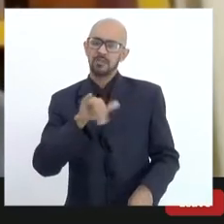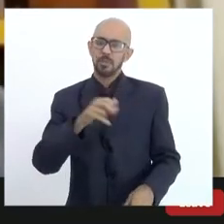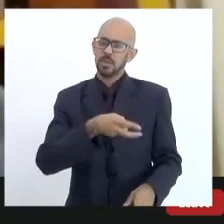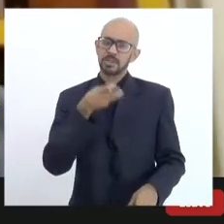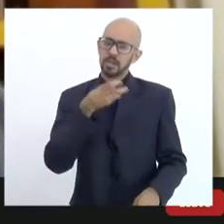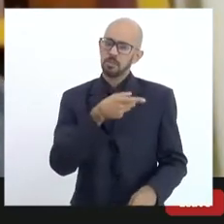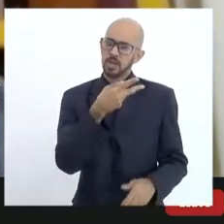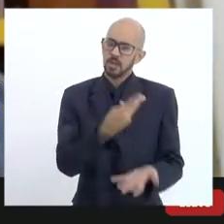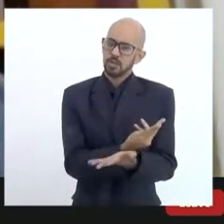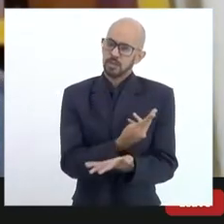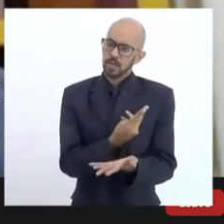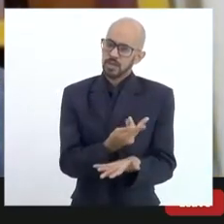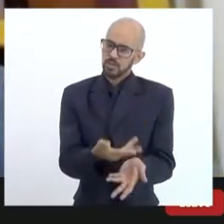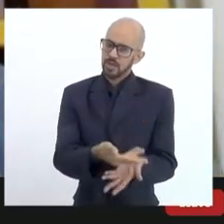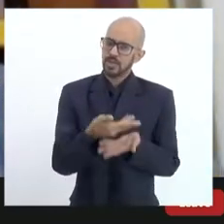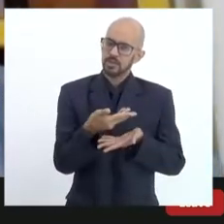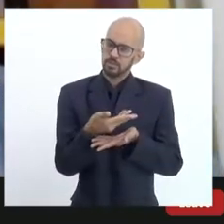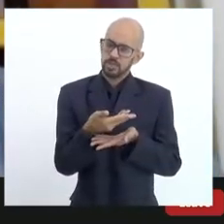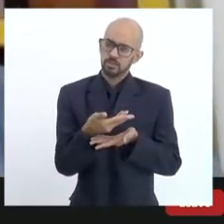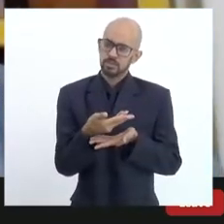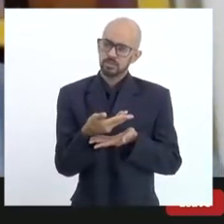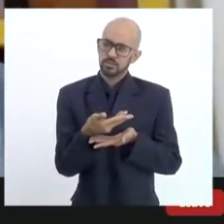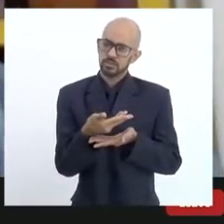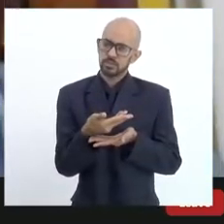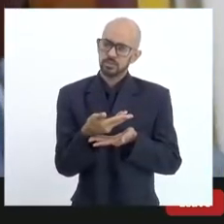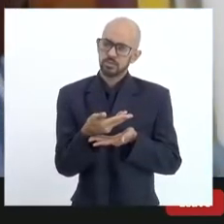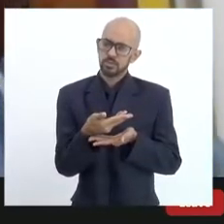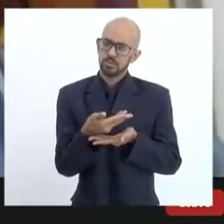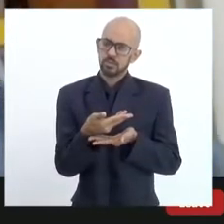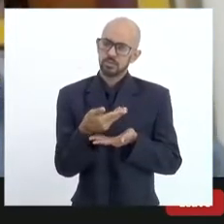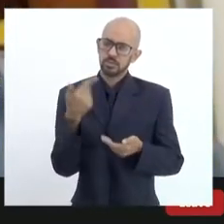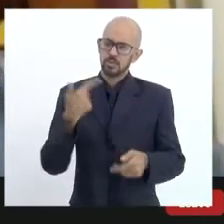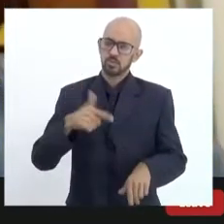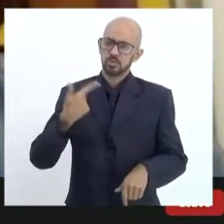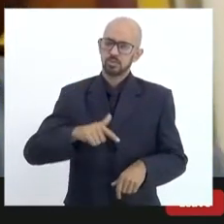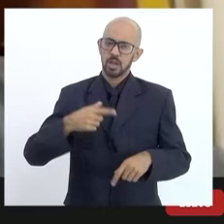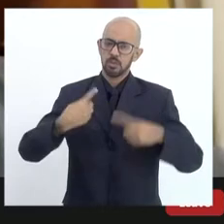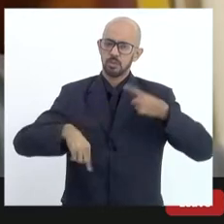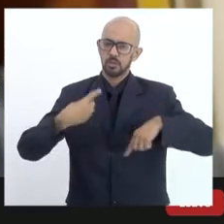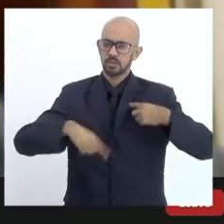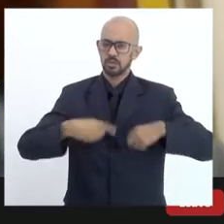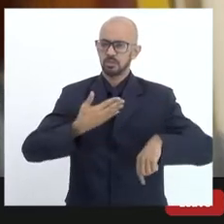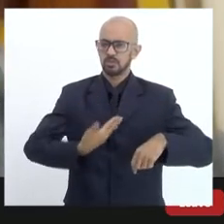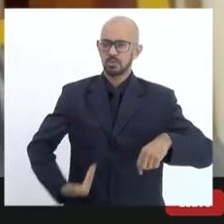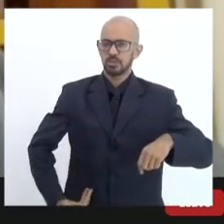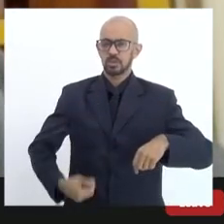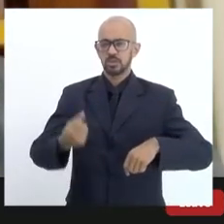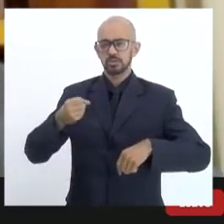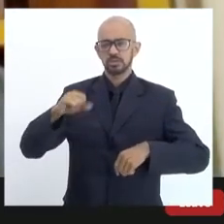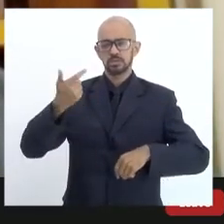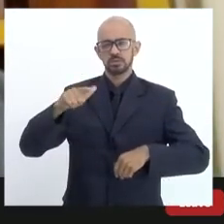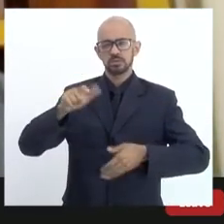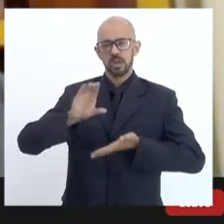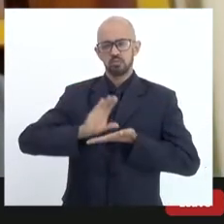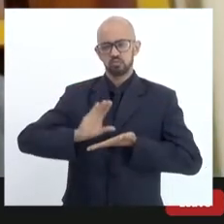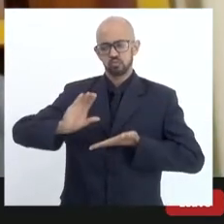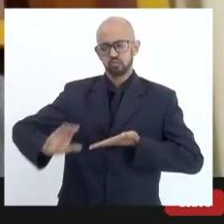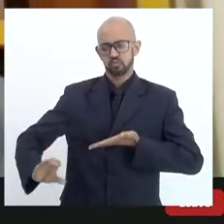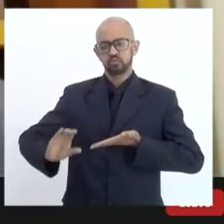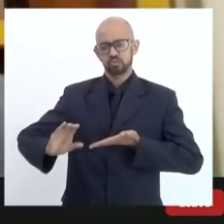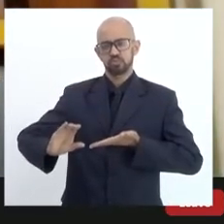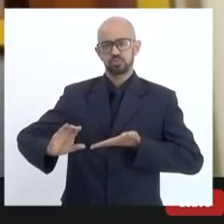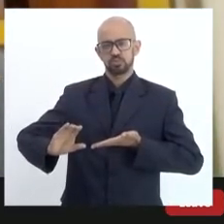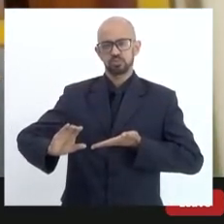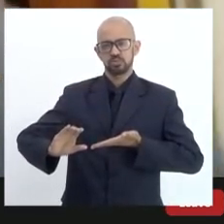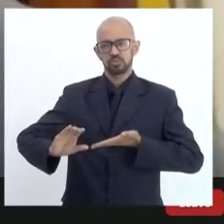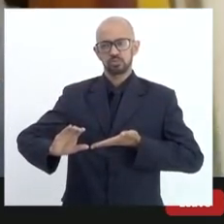questão do atendimento. Porque não tem política pública sem haver investimento orçamentário. Isso não existe. Para